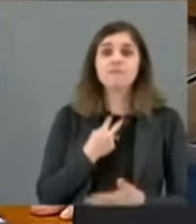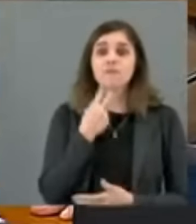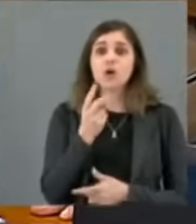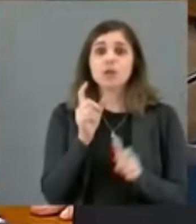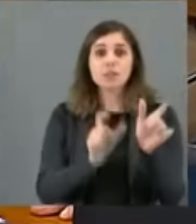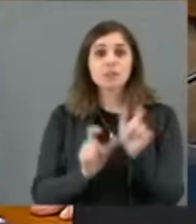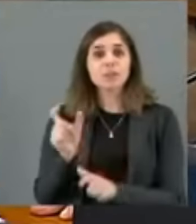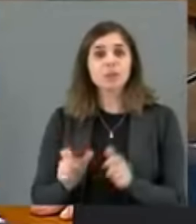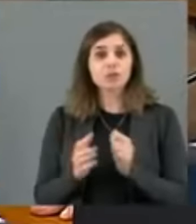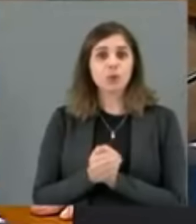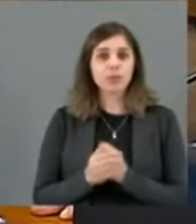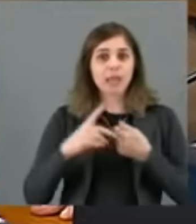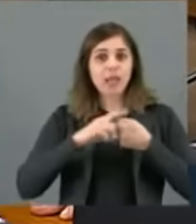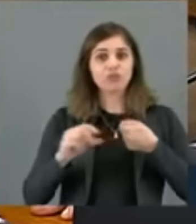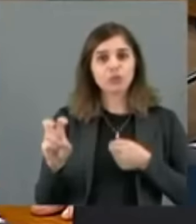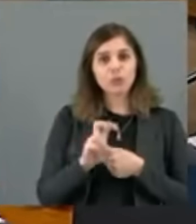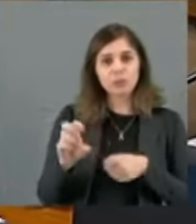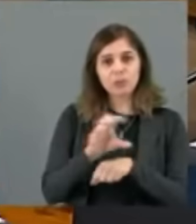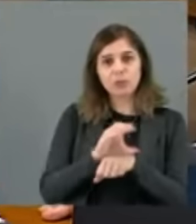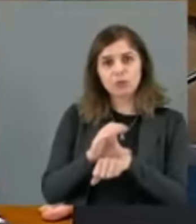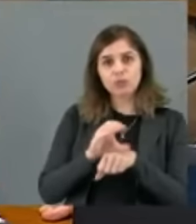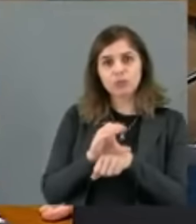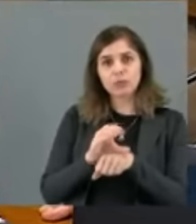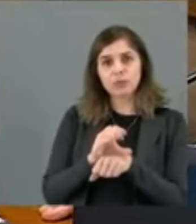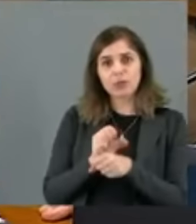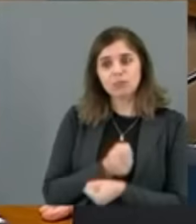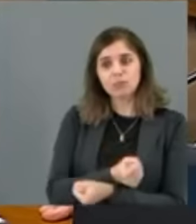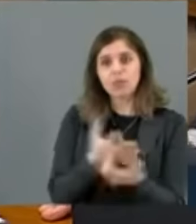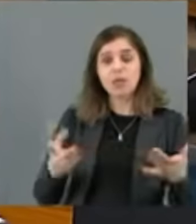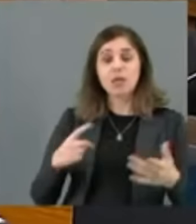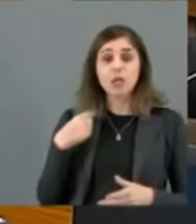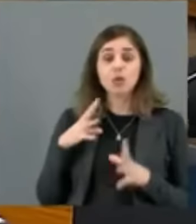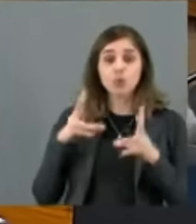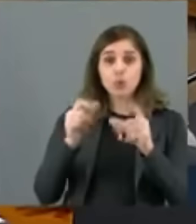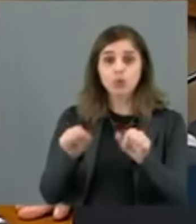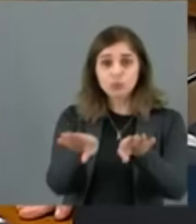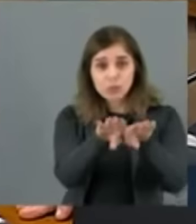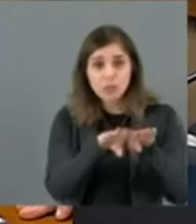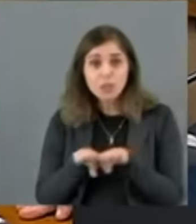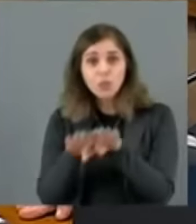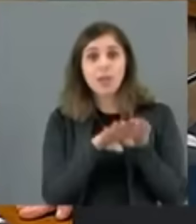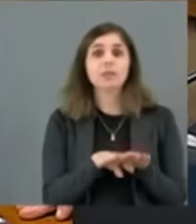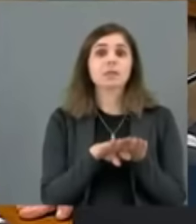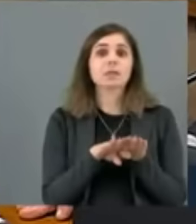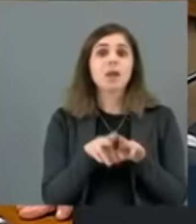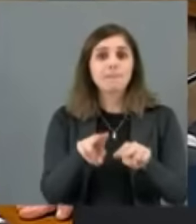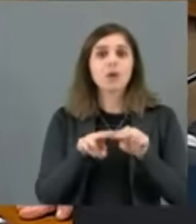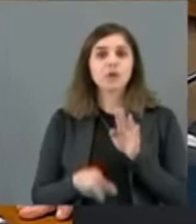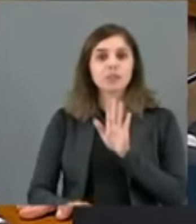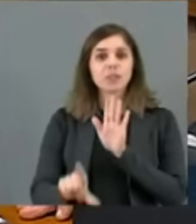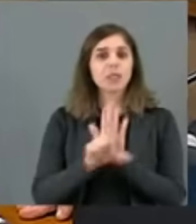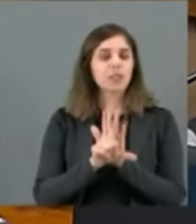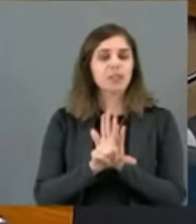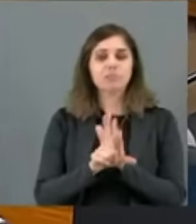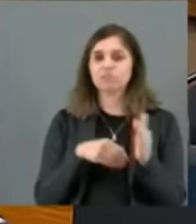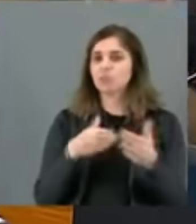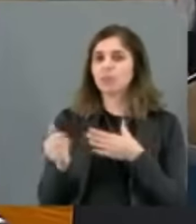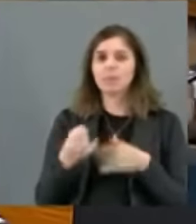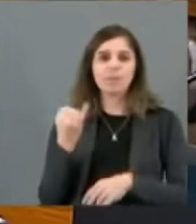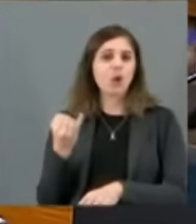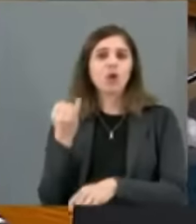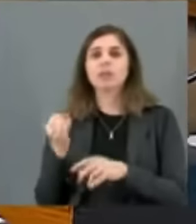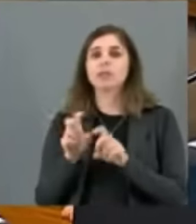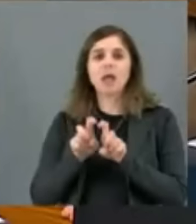expressa no artigo 5º, de que todos somos iguais perante a lei, independente da raça, cor, etnia, religião, origem, orientação sexual